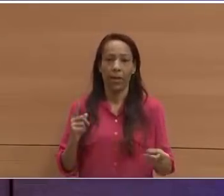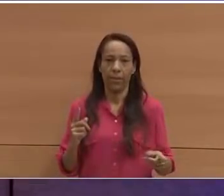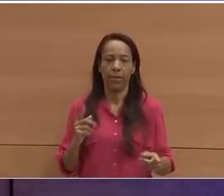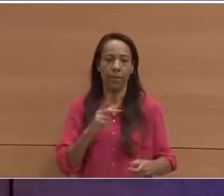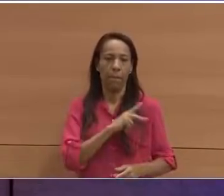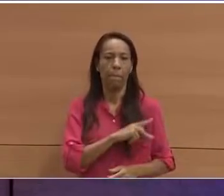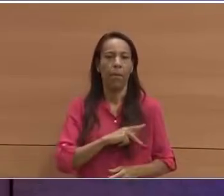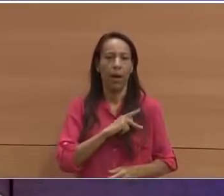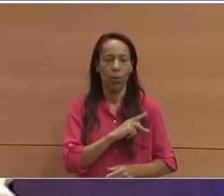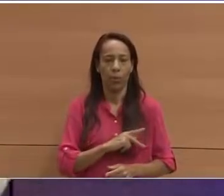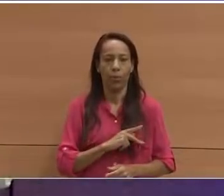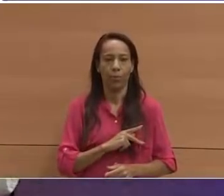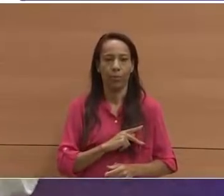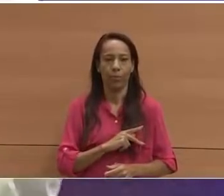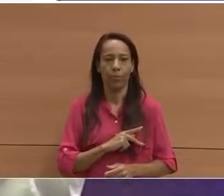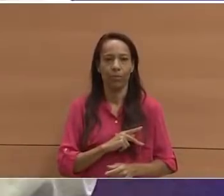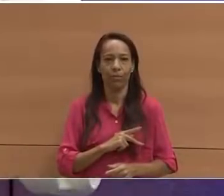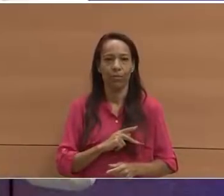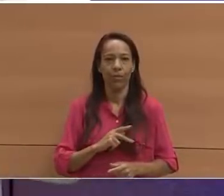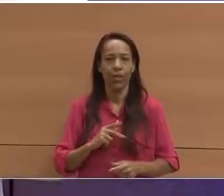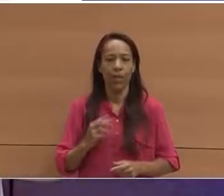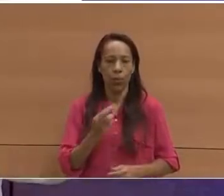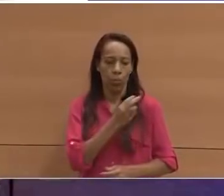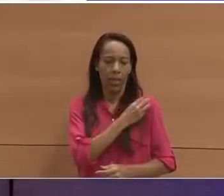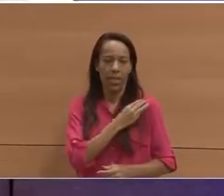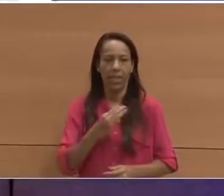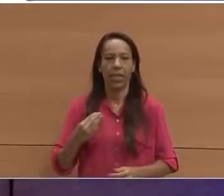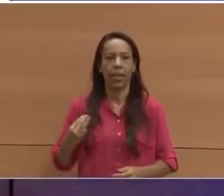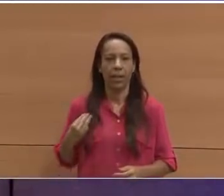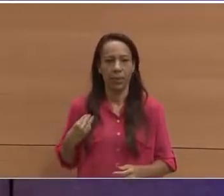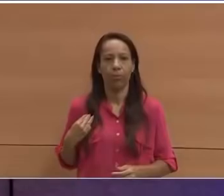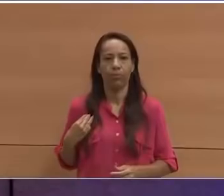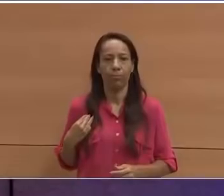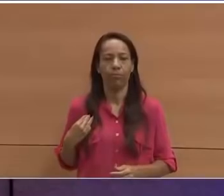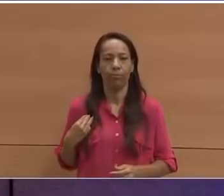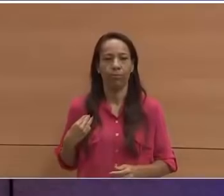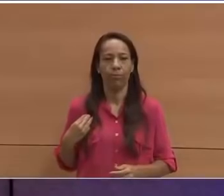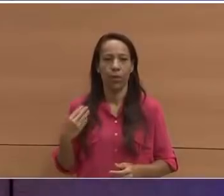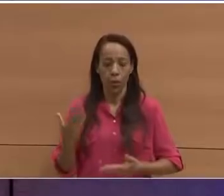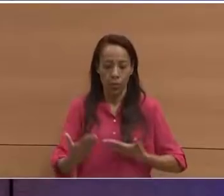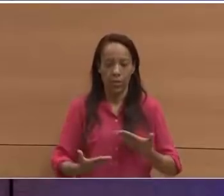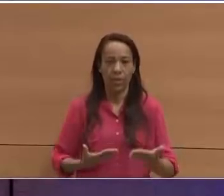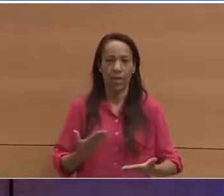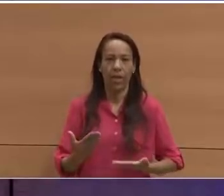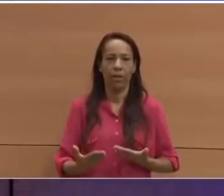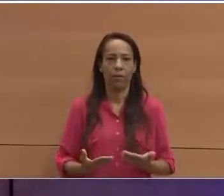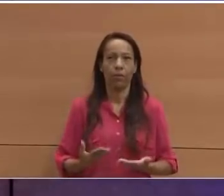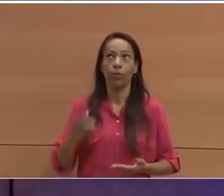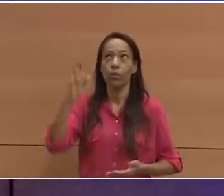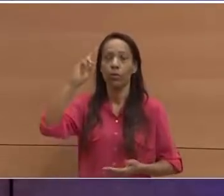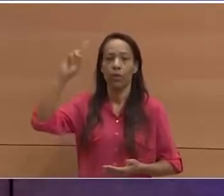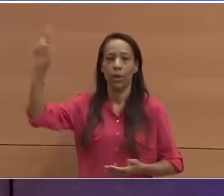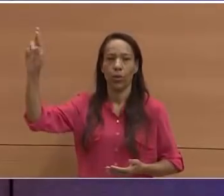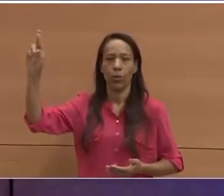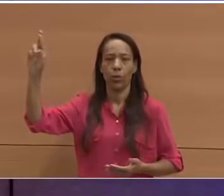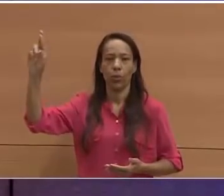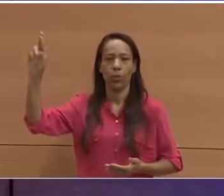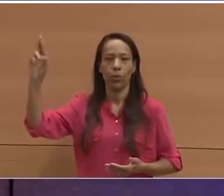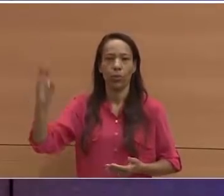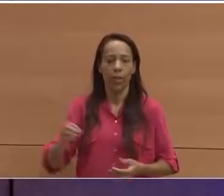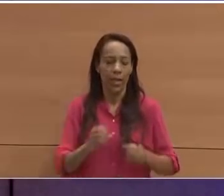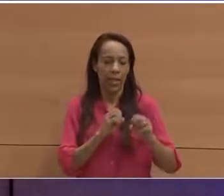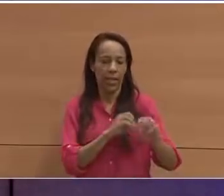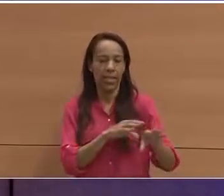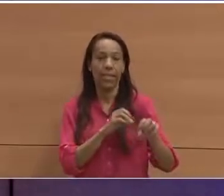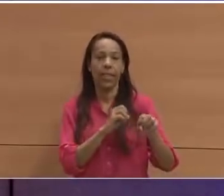essas 3 igrejas por meio do cooperador obreiro que ele formou na escola de